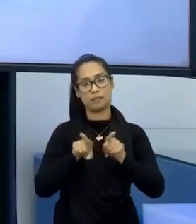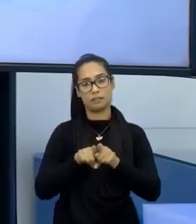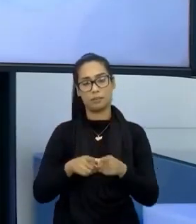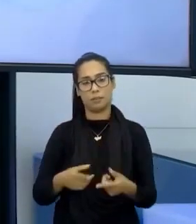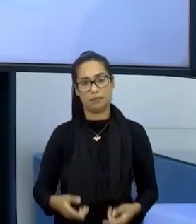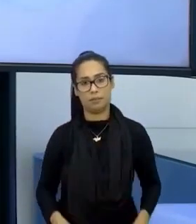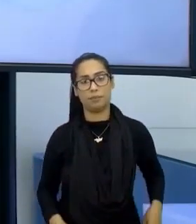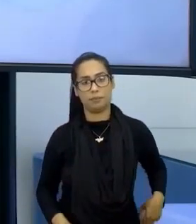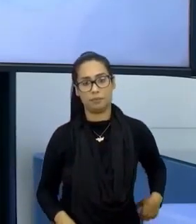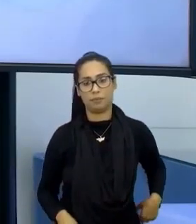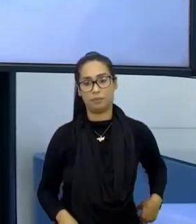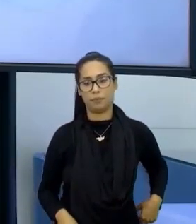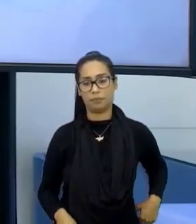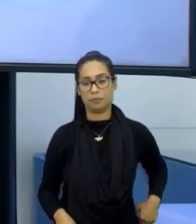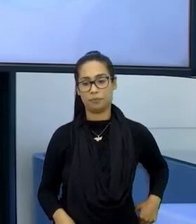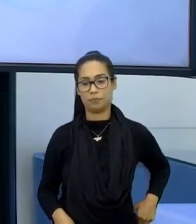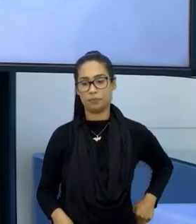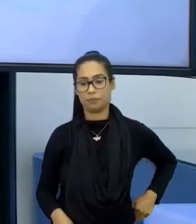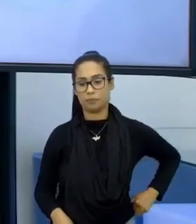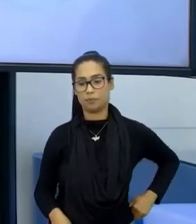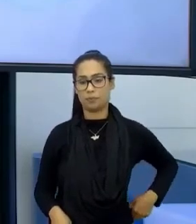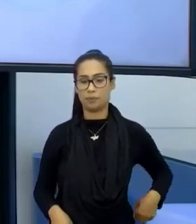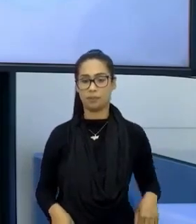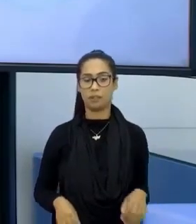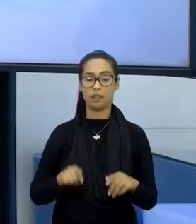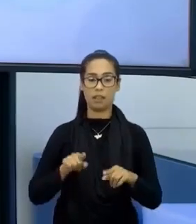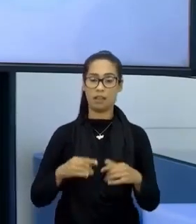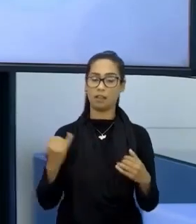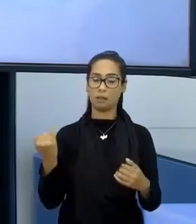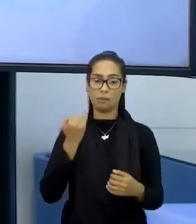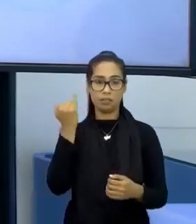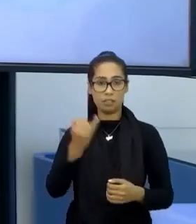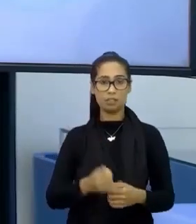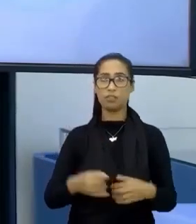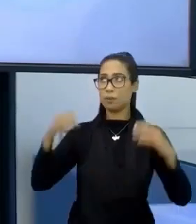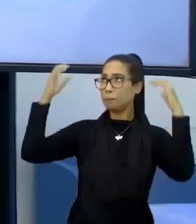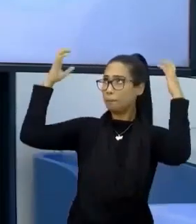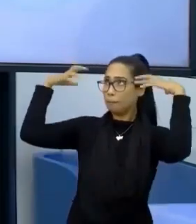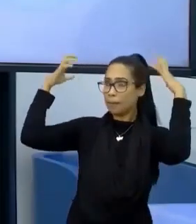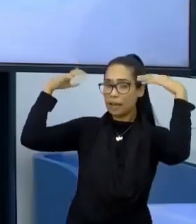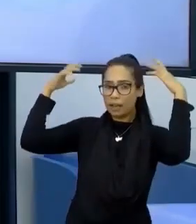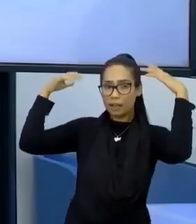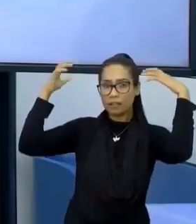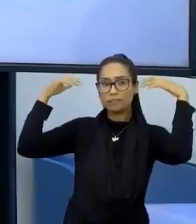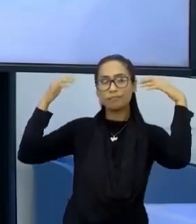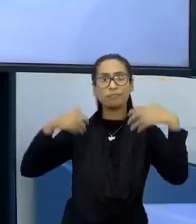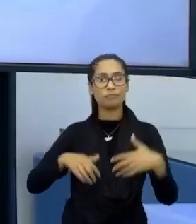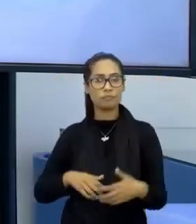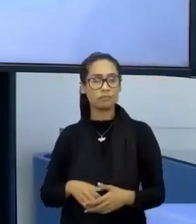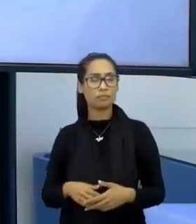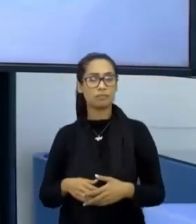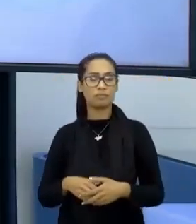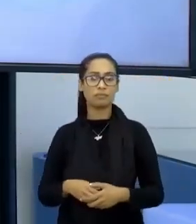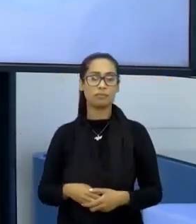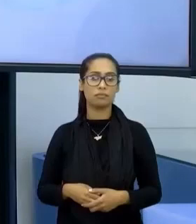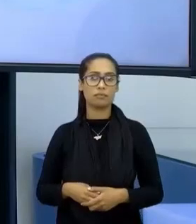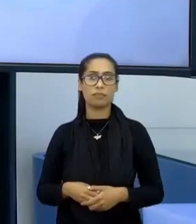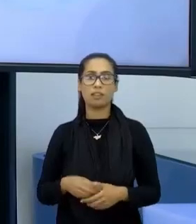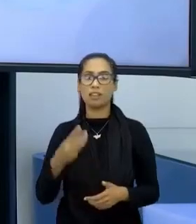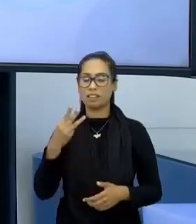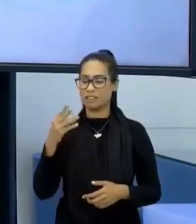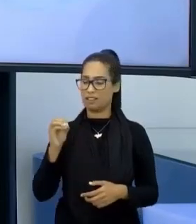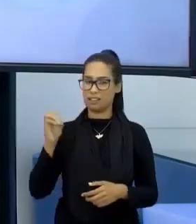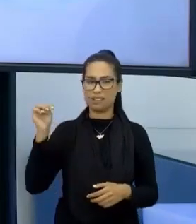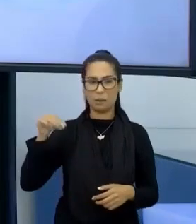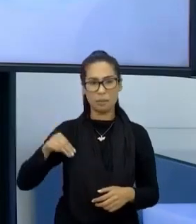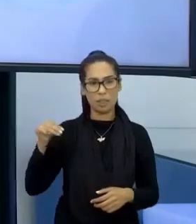relação ao uso da água. Muito importante, você vai tomar um banho, essa é uma coisa simples, coisa muito simples. Você vai tomar um banho, não precisa ficar meia hora com o